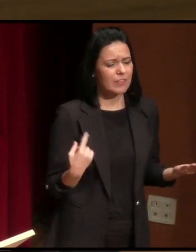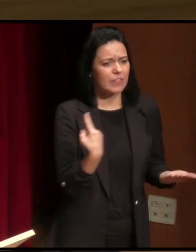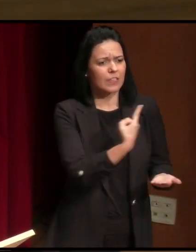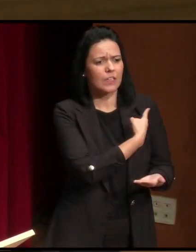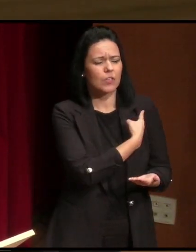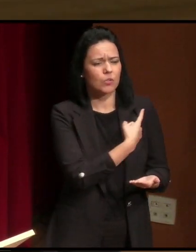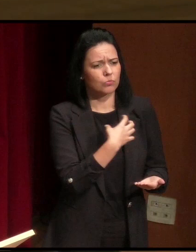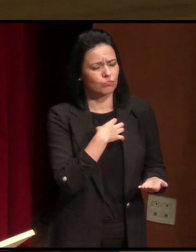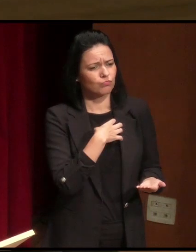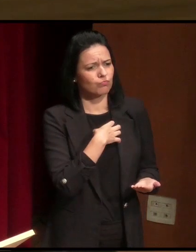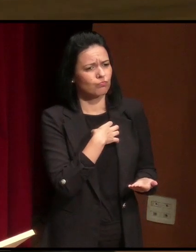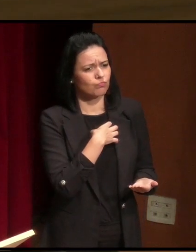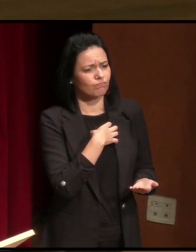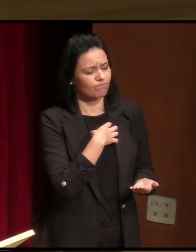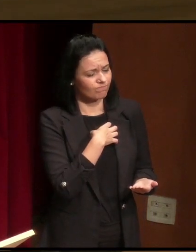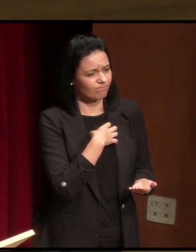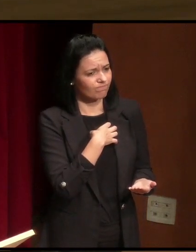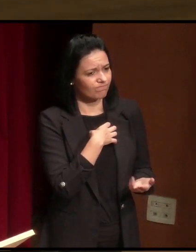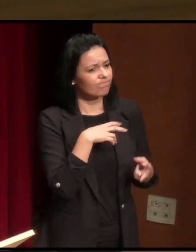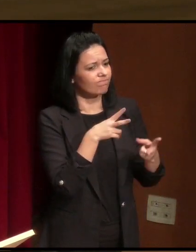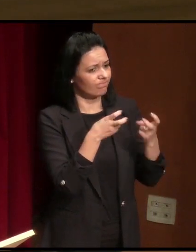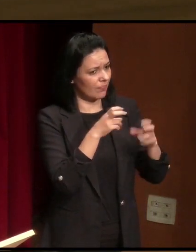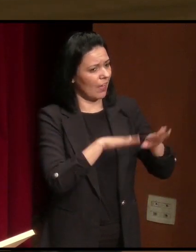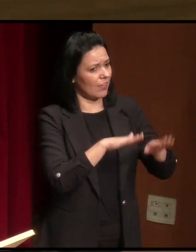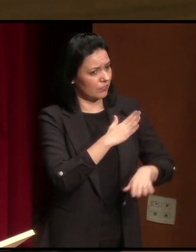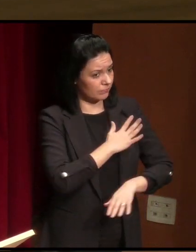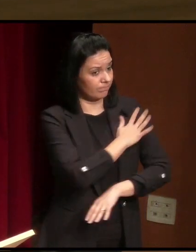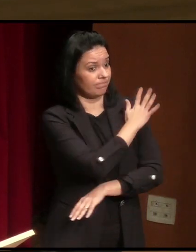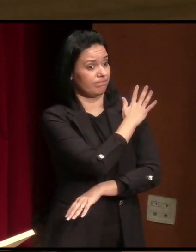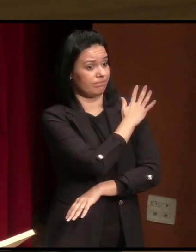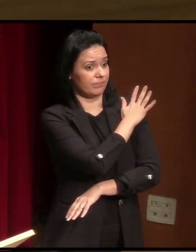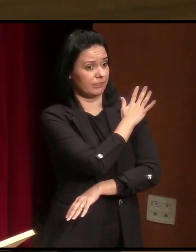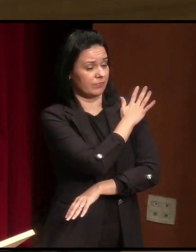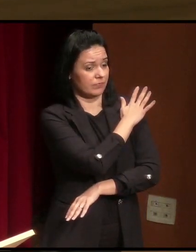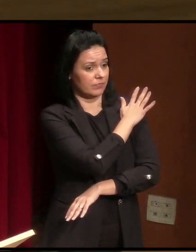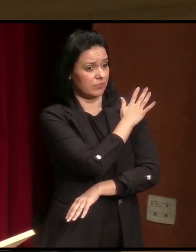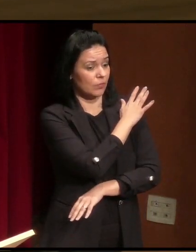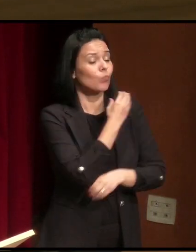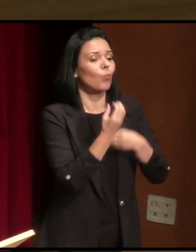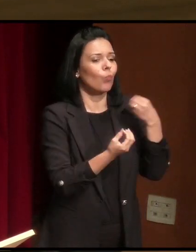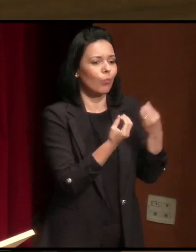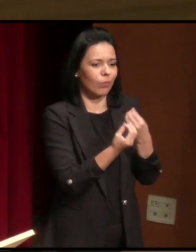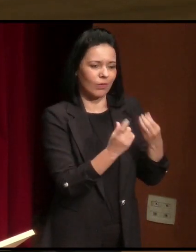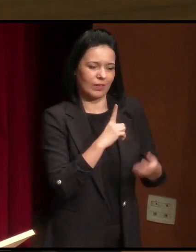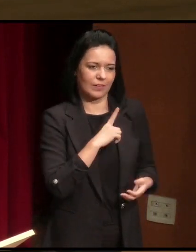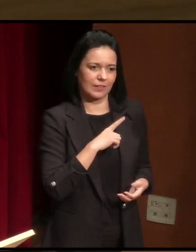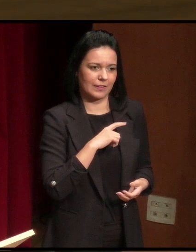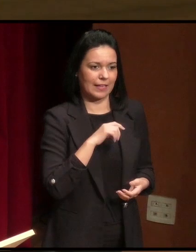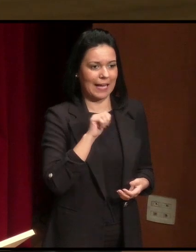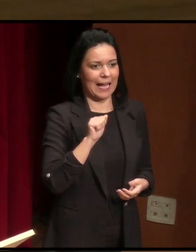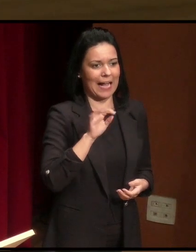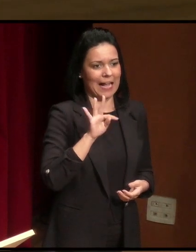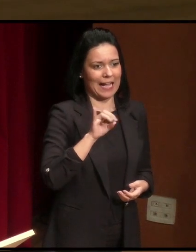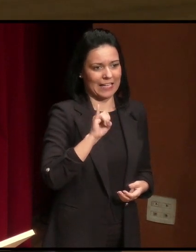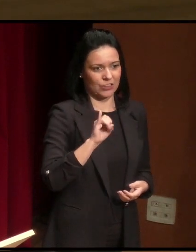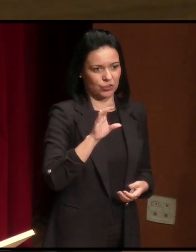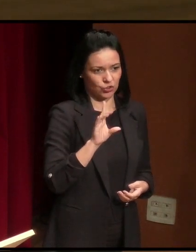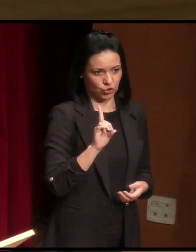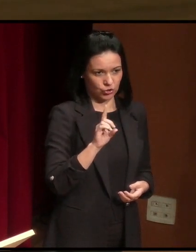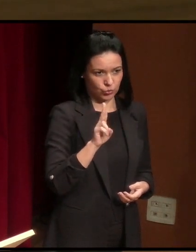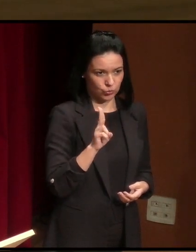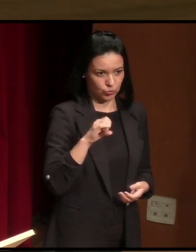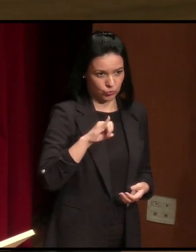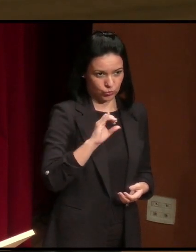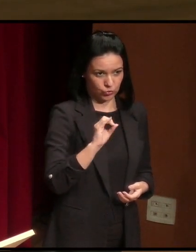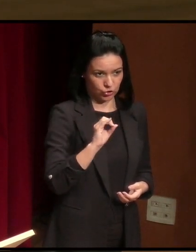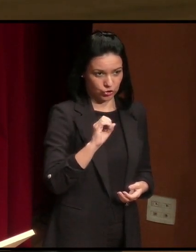o preconceito que a gente enfrenta mais é o atitudinal. É a atitude que você deixa de ter